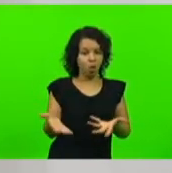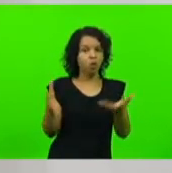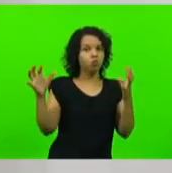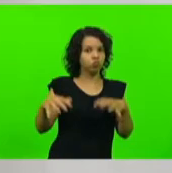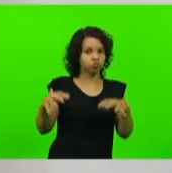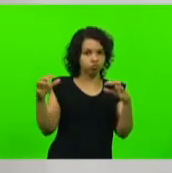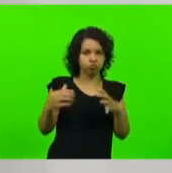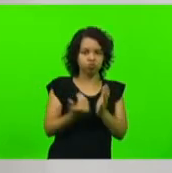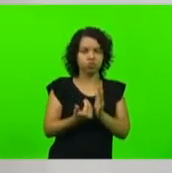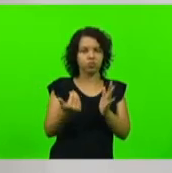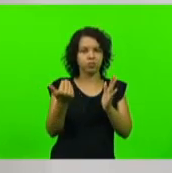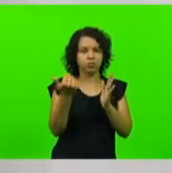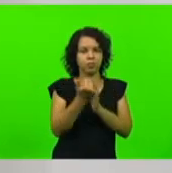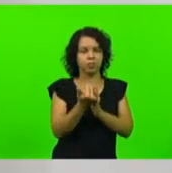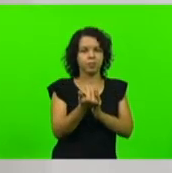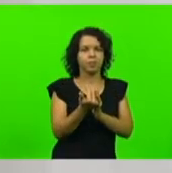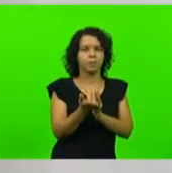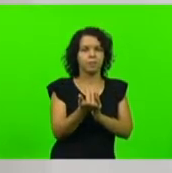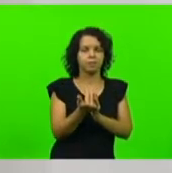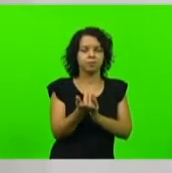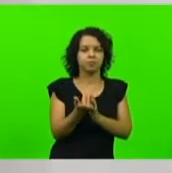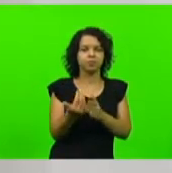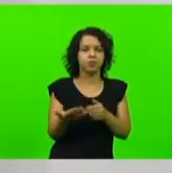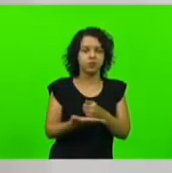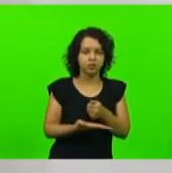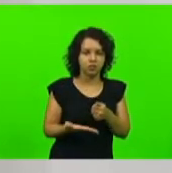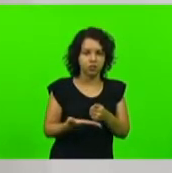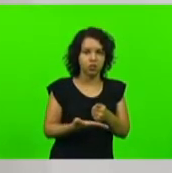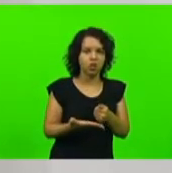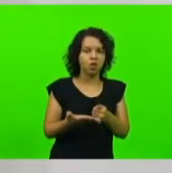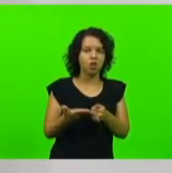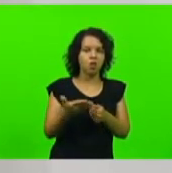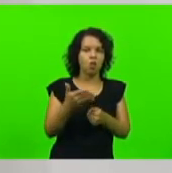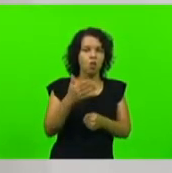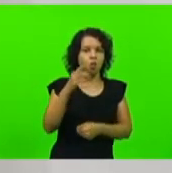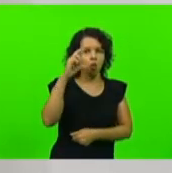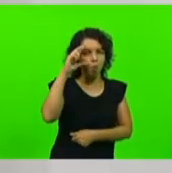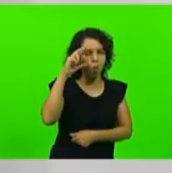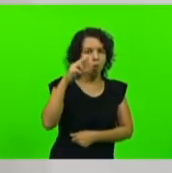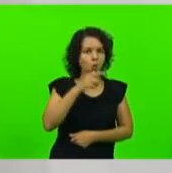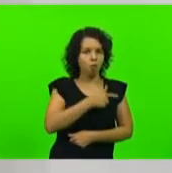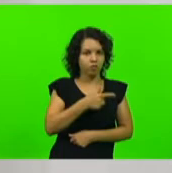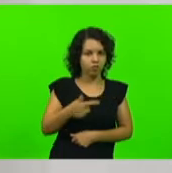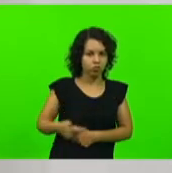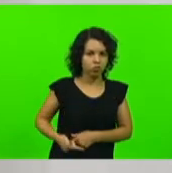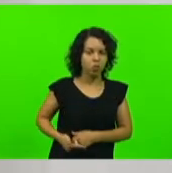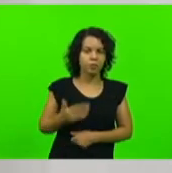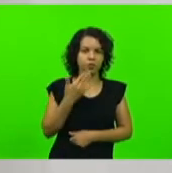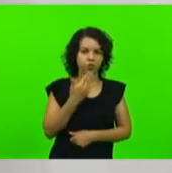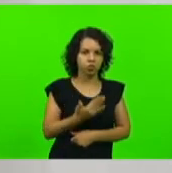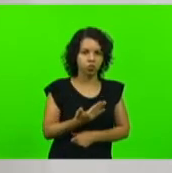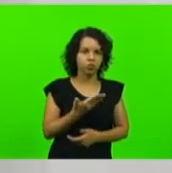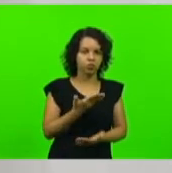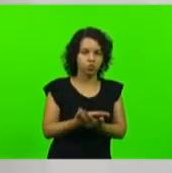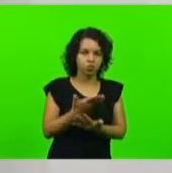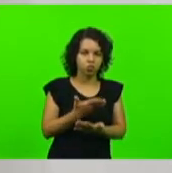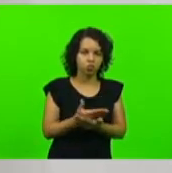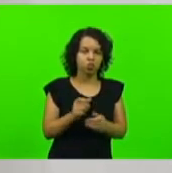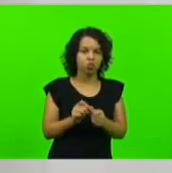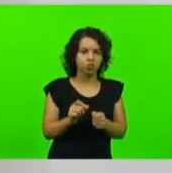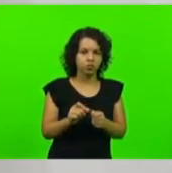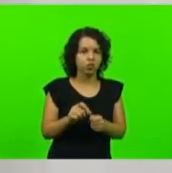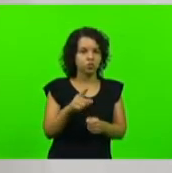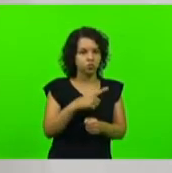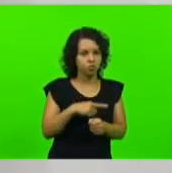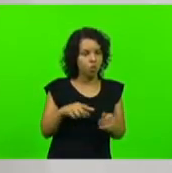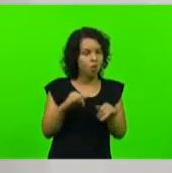nisso, na época, o governador Raimundo Colombo nos pediu para fazer um estudo, nós alertamos a ele, fazer